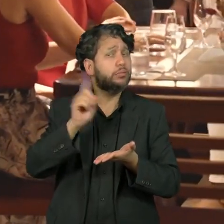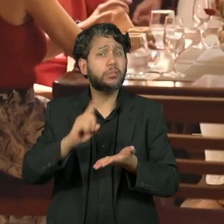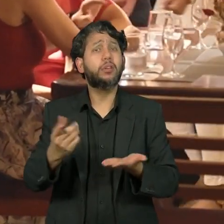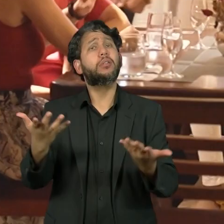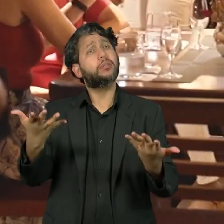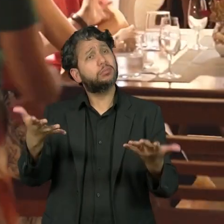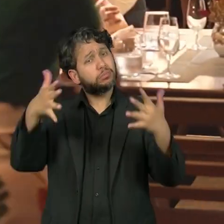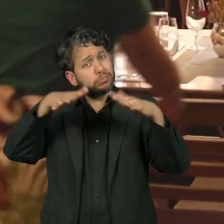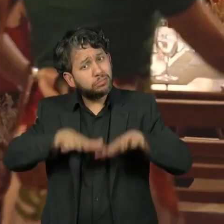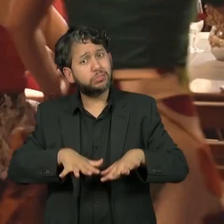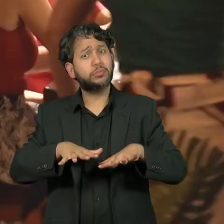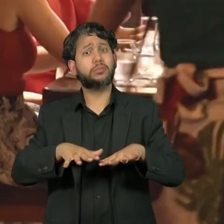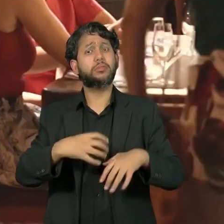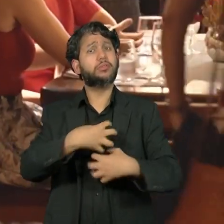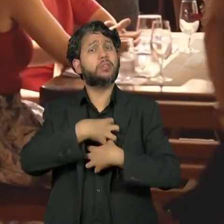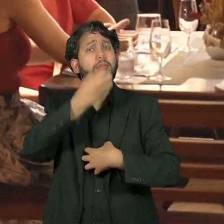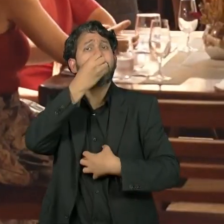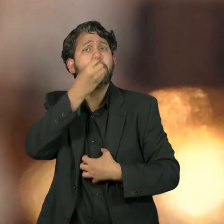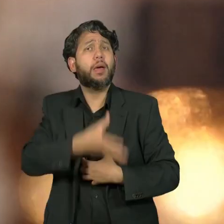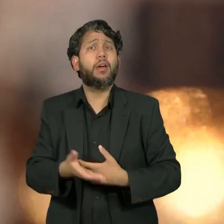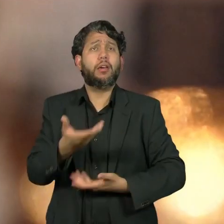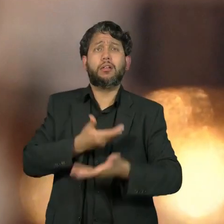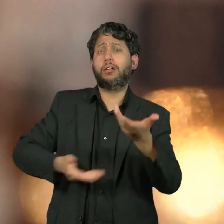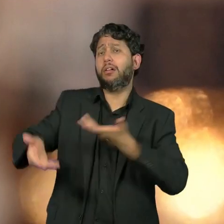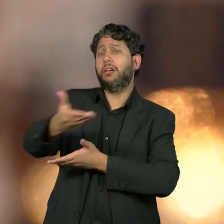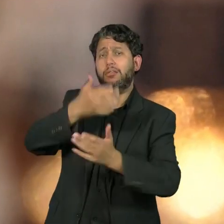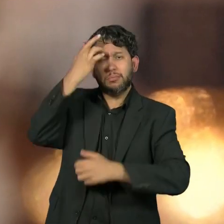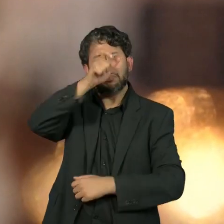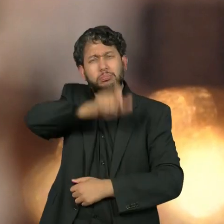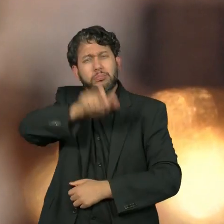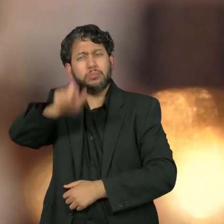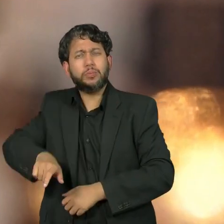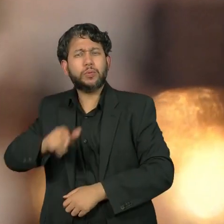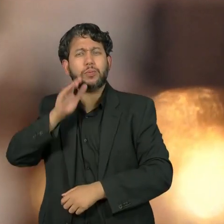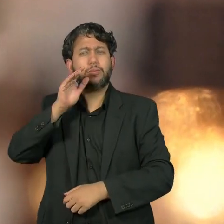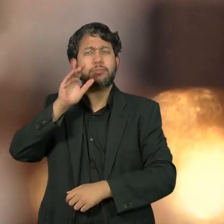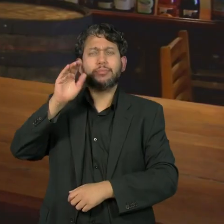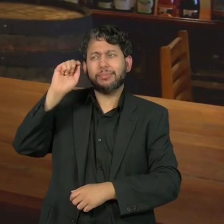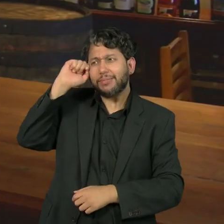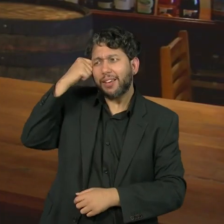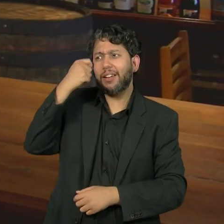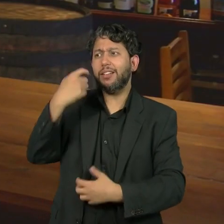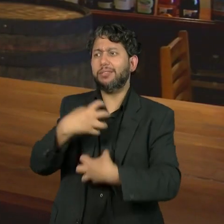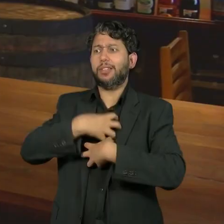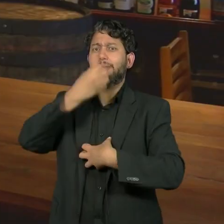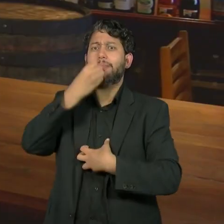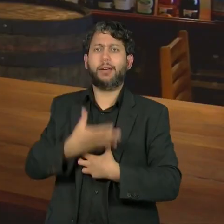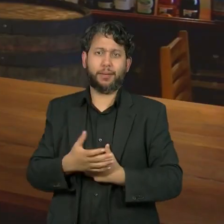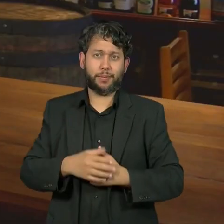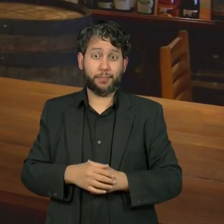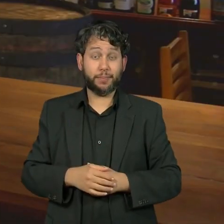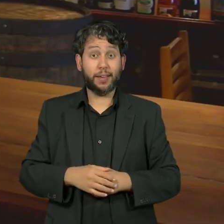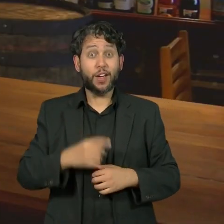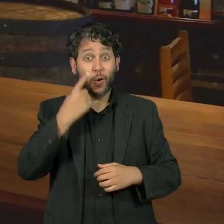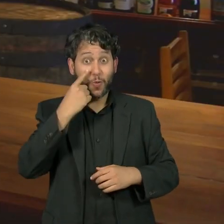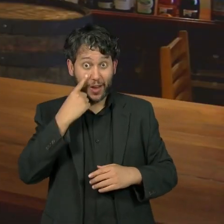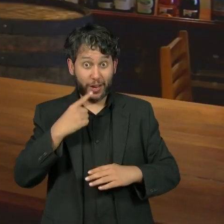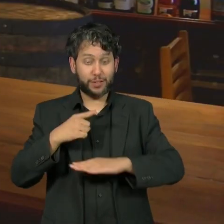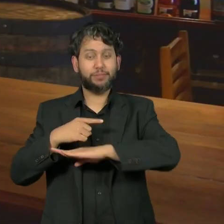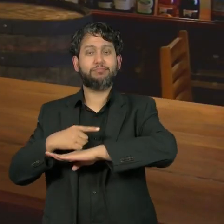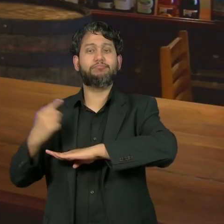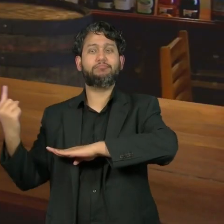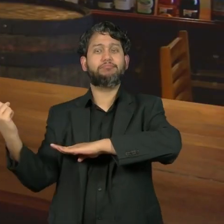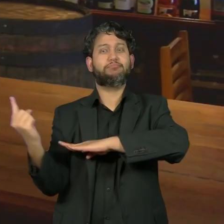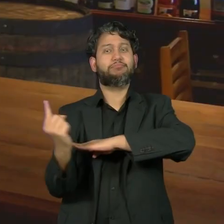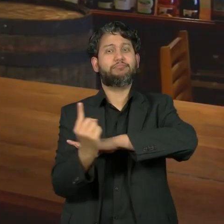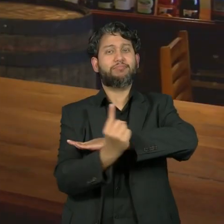um ambiente bacana, para que elas estejam bem. Então, quando eu vejo uma pessoa negra passando, olhando